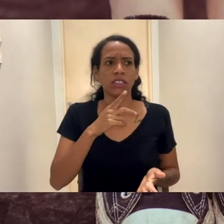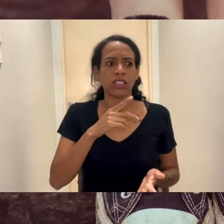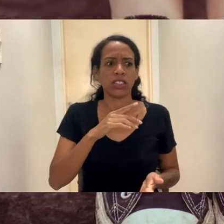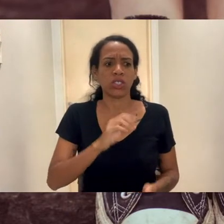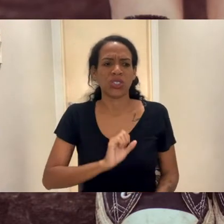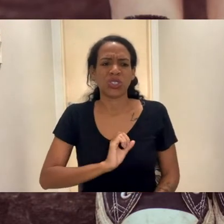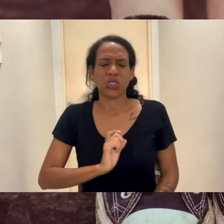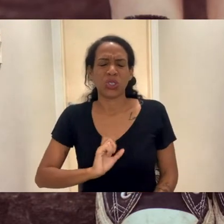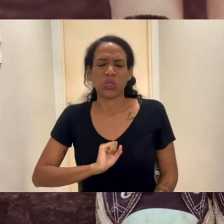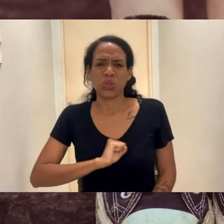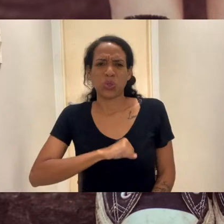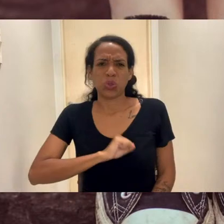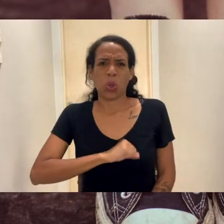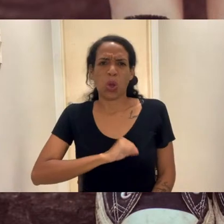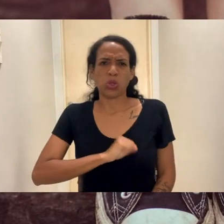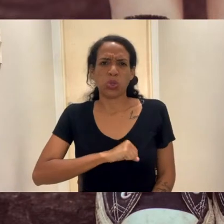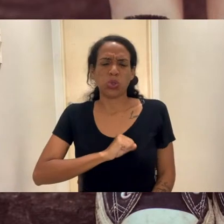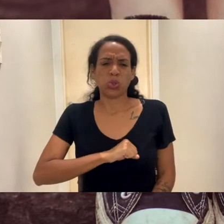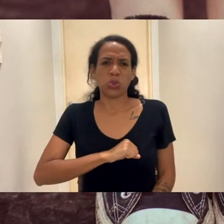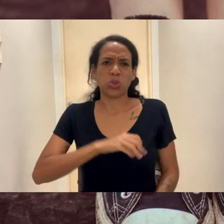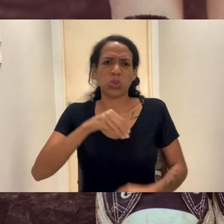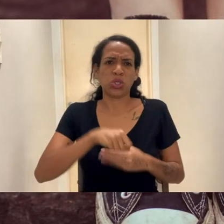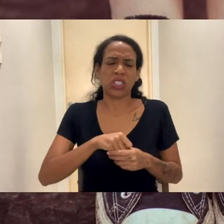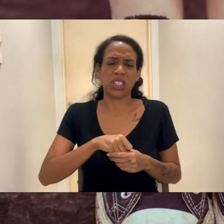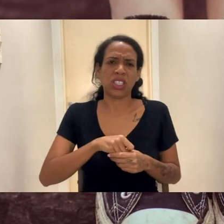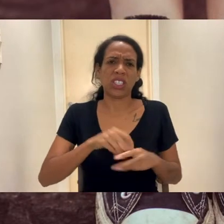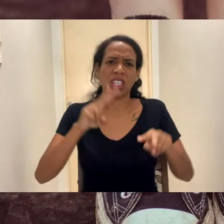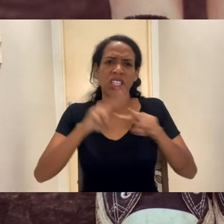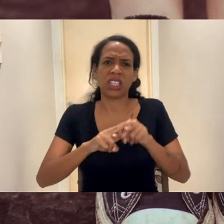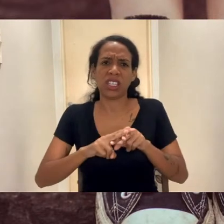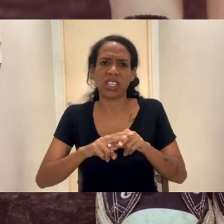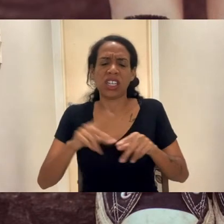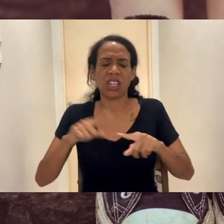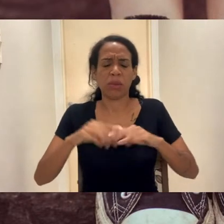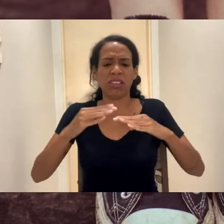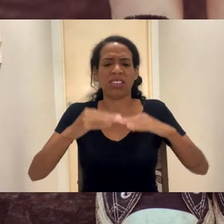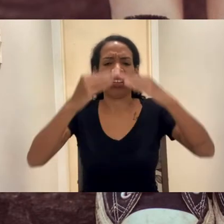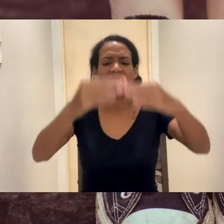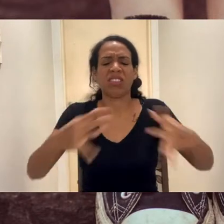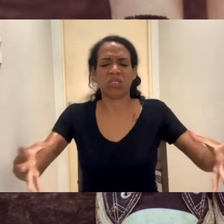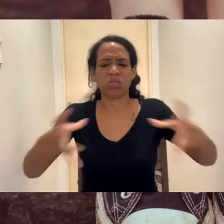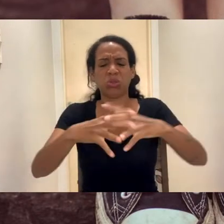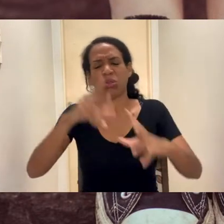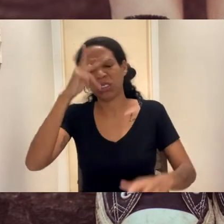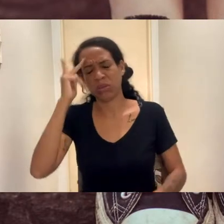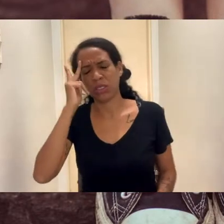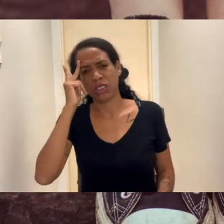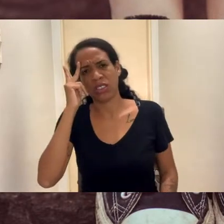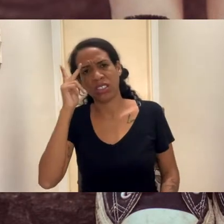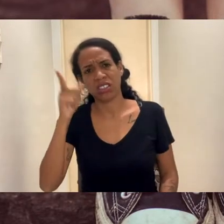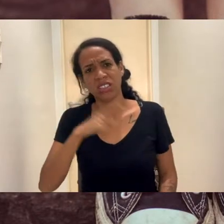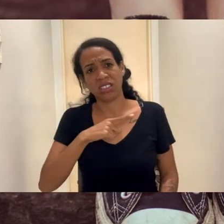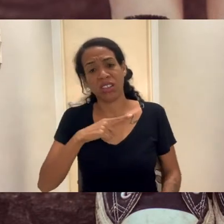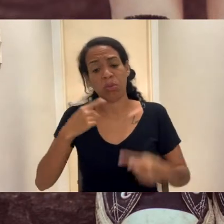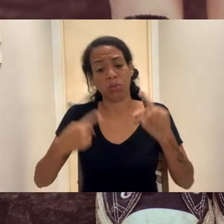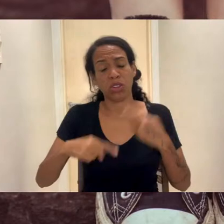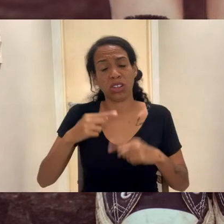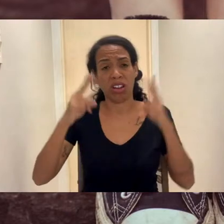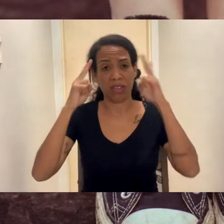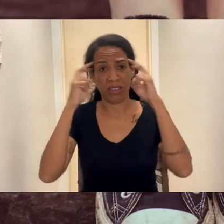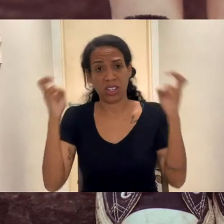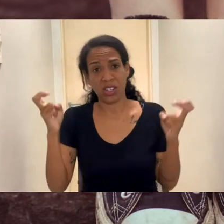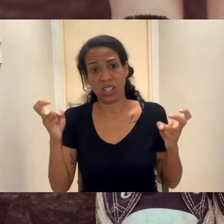amplo, que atravessa as unidades socioeducativas, mas que atravessa a nossa sociedade, né? A gente tem um projeto político de